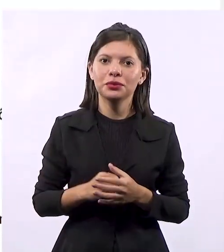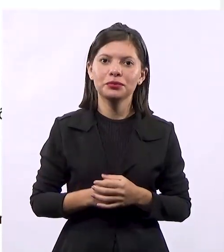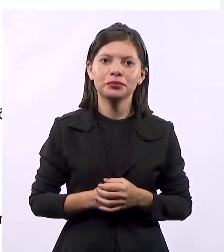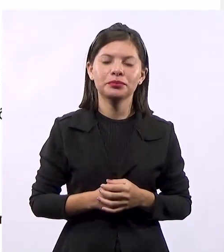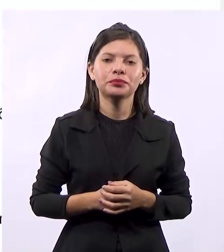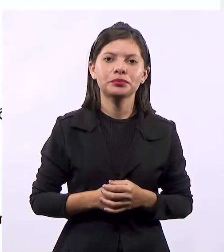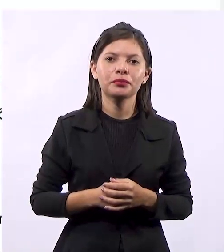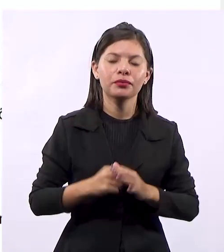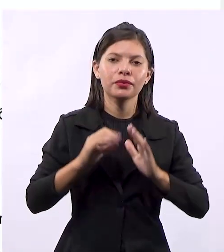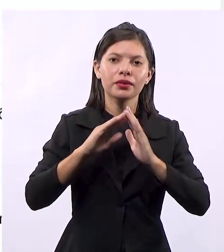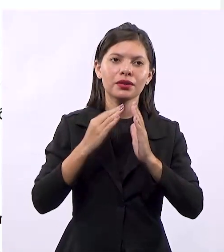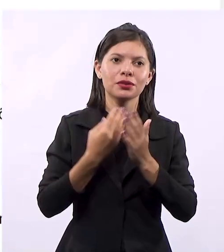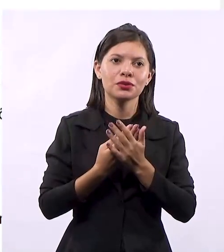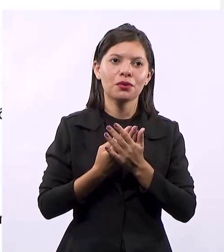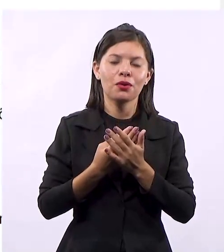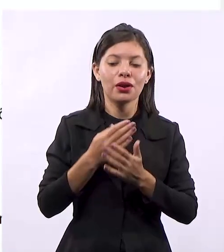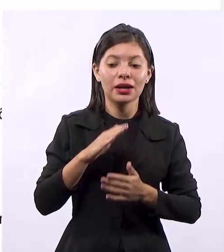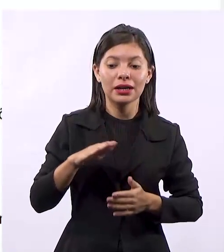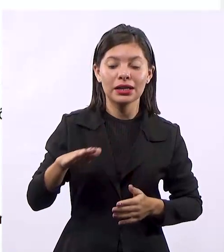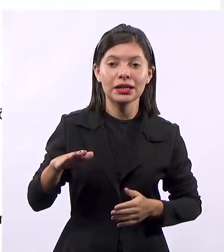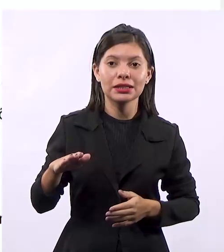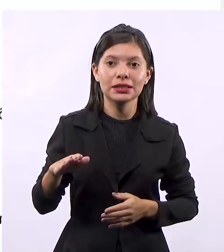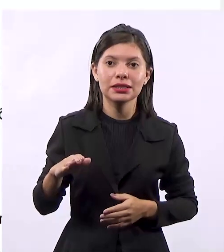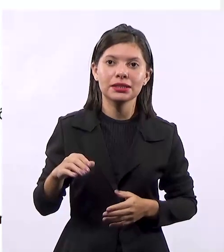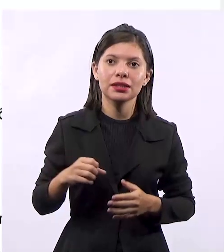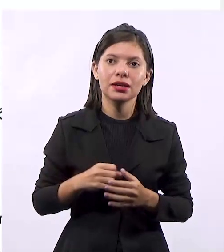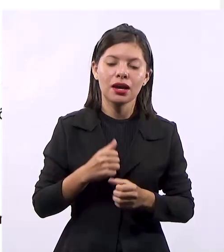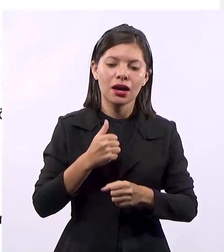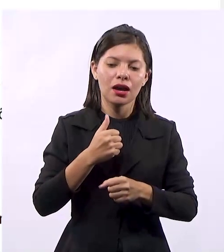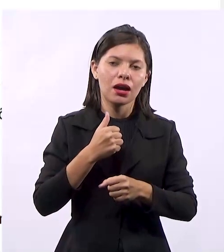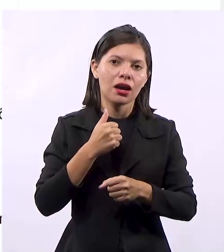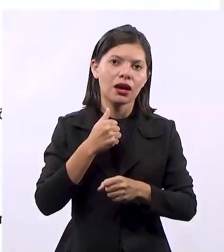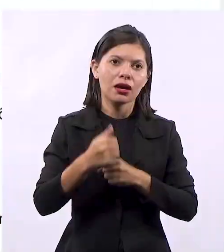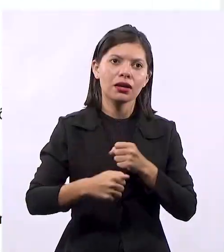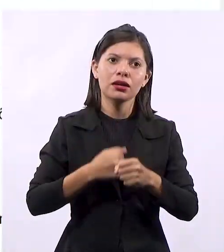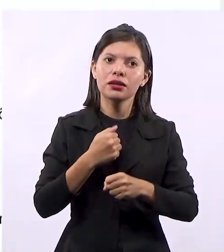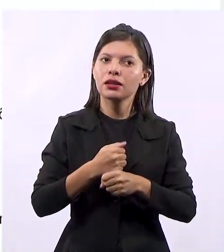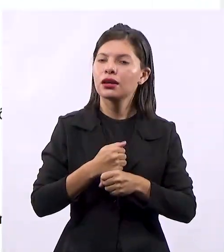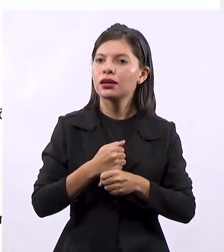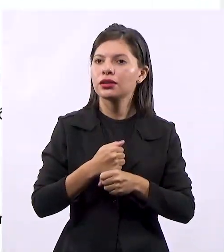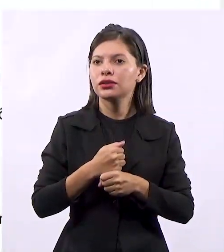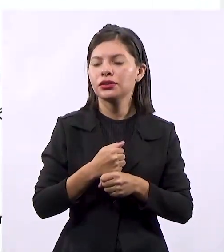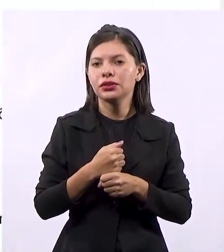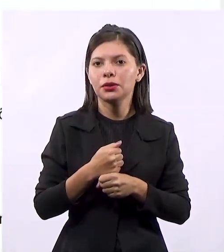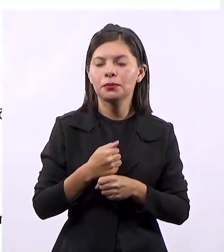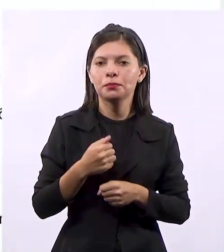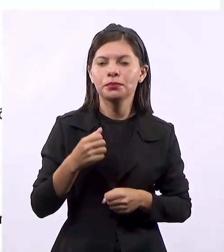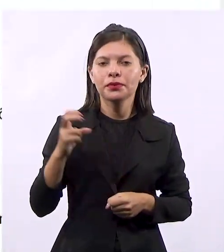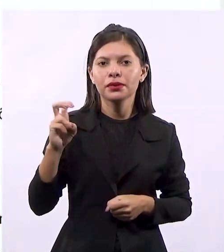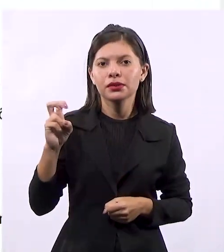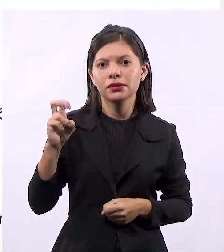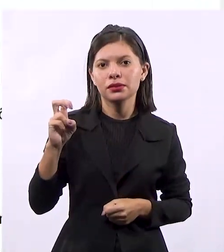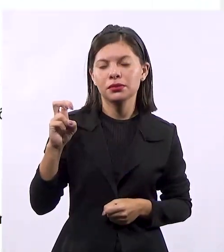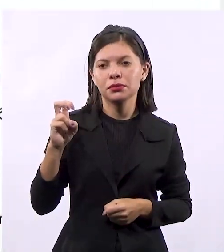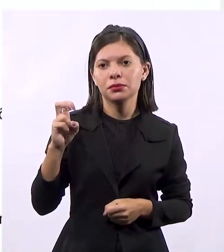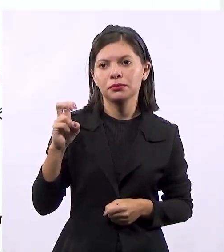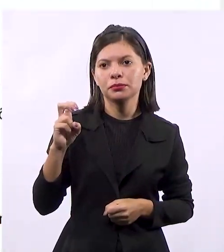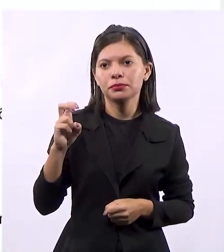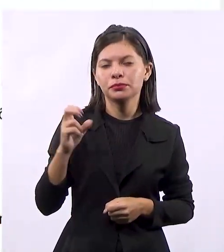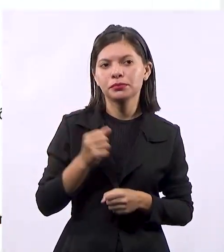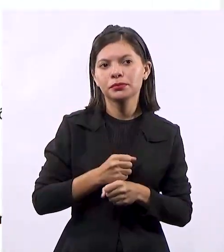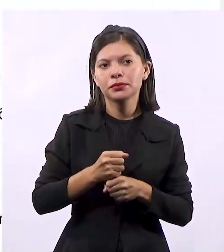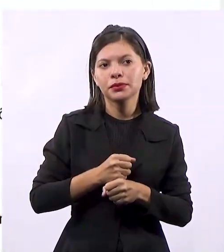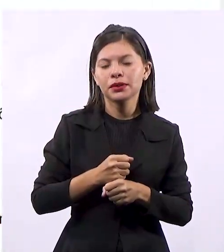4, educação infantil em creche e pré-escola, às crianças até 5 anos de idade.